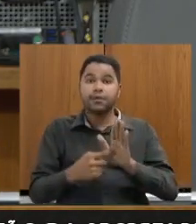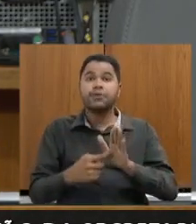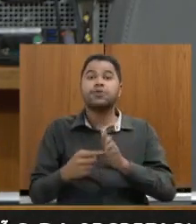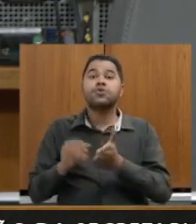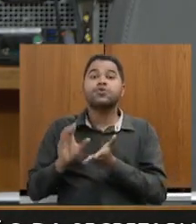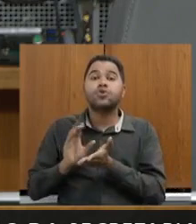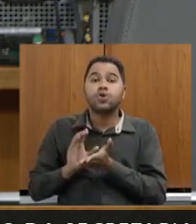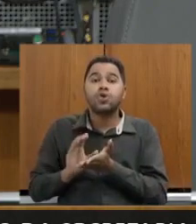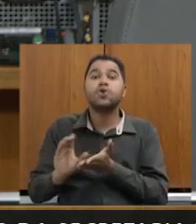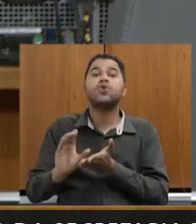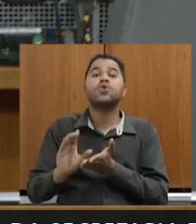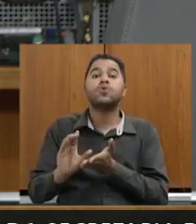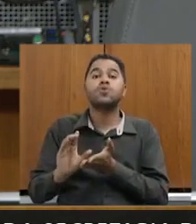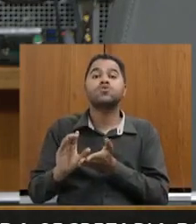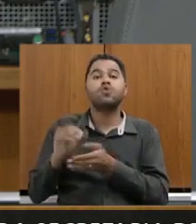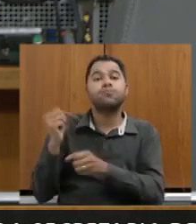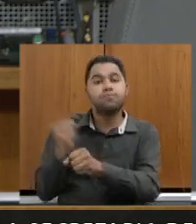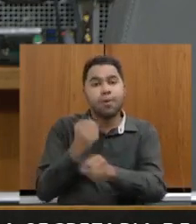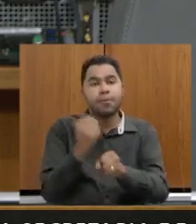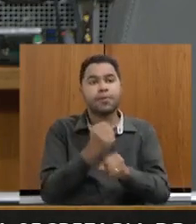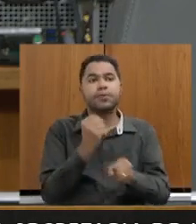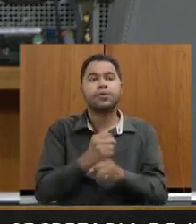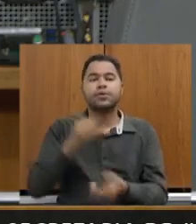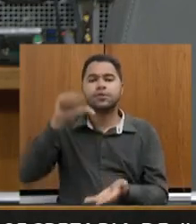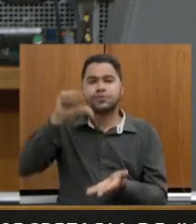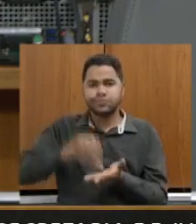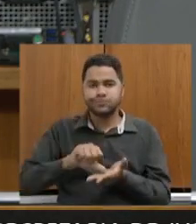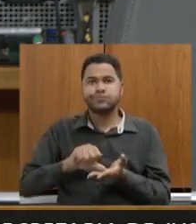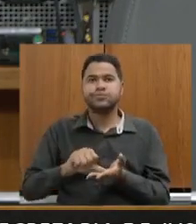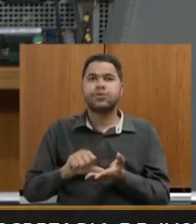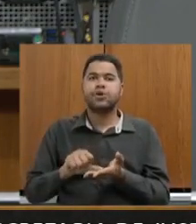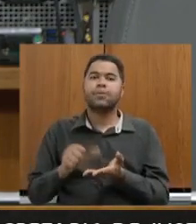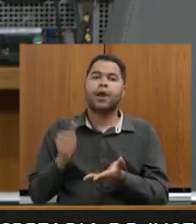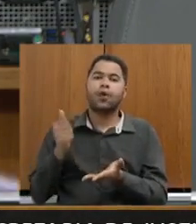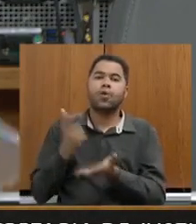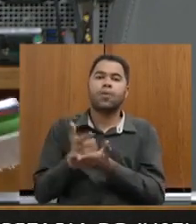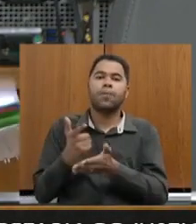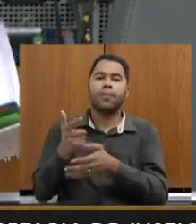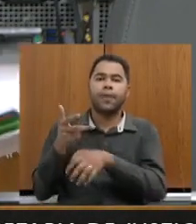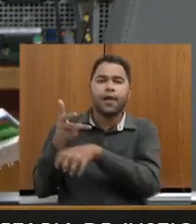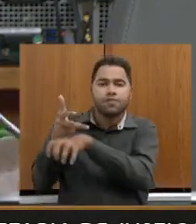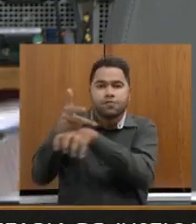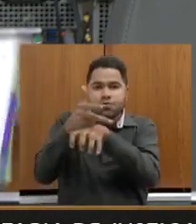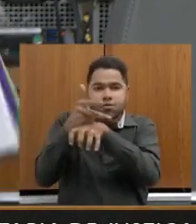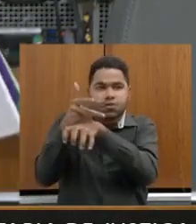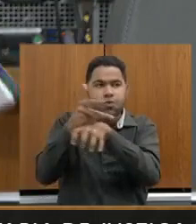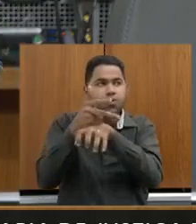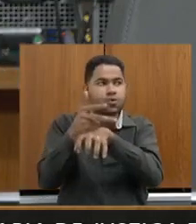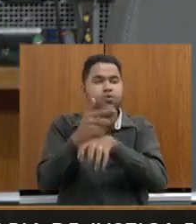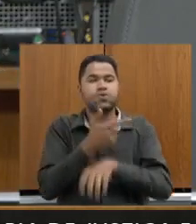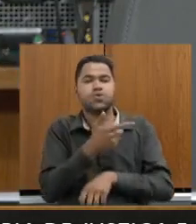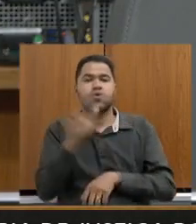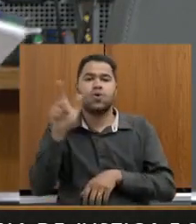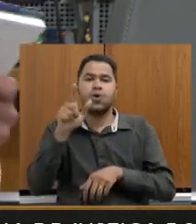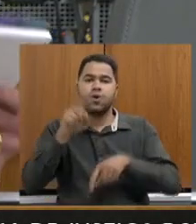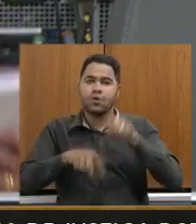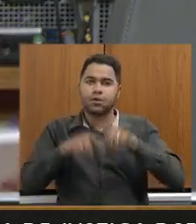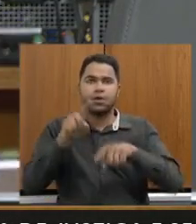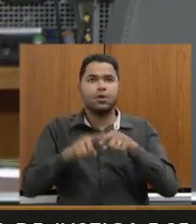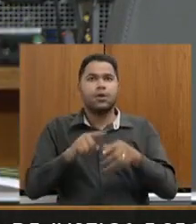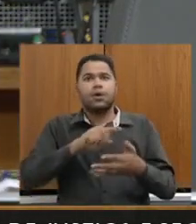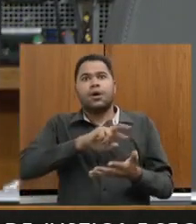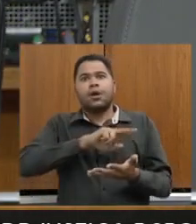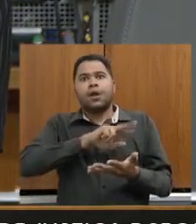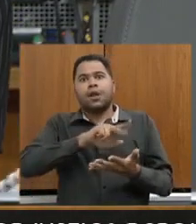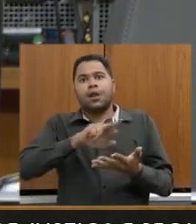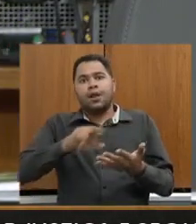todo o recurso para a construção e implantação da unidade para comprar drones e outros equipamentos bom são